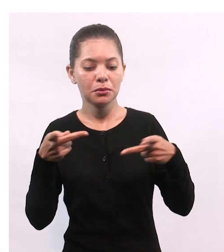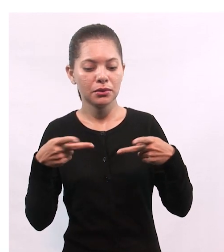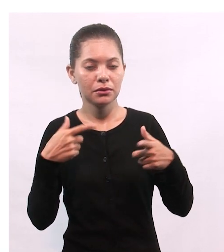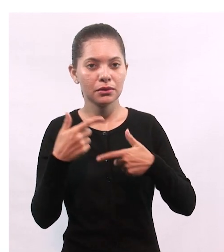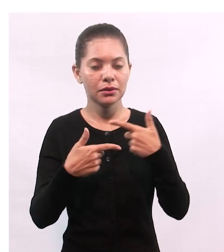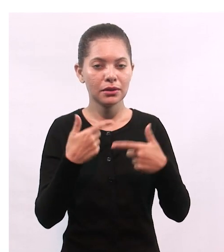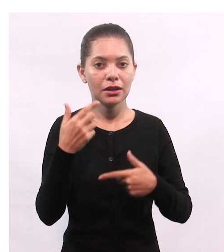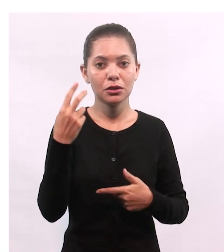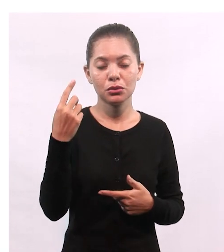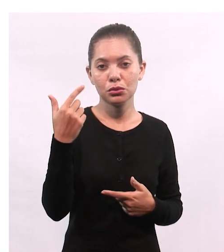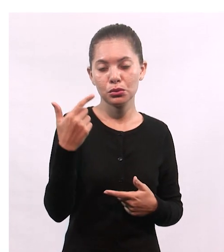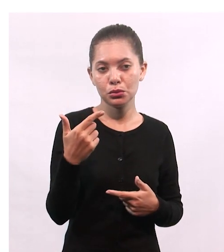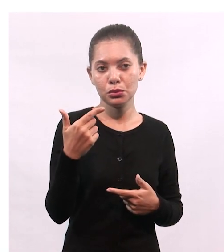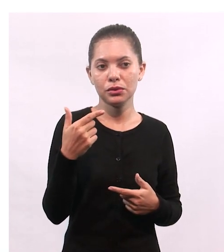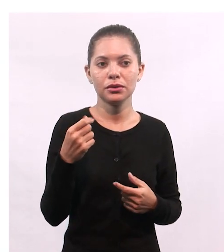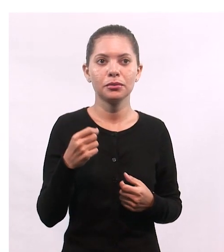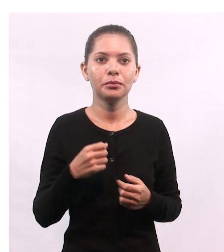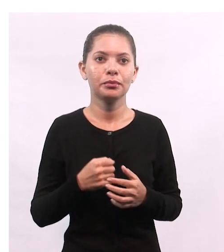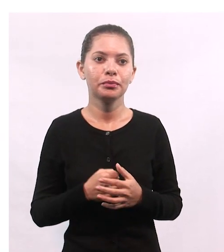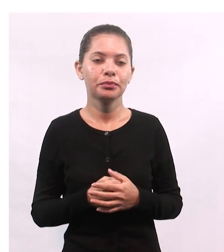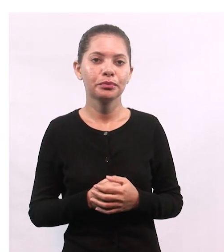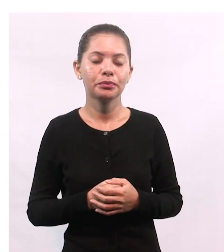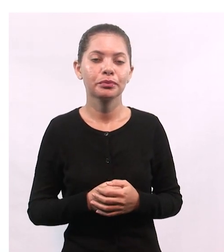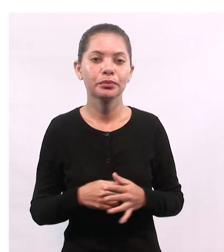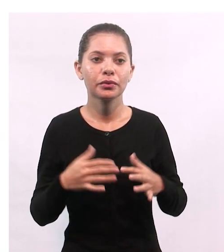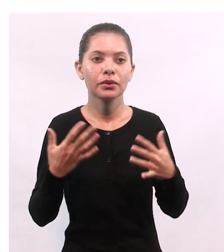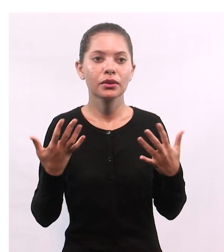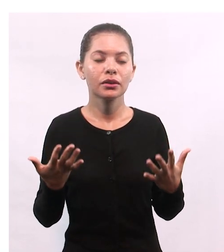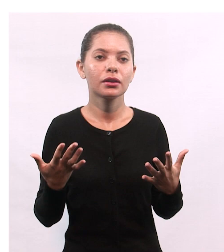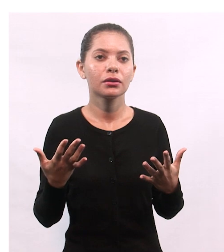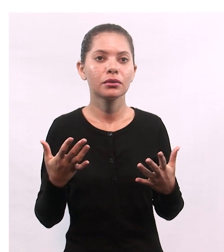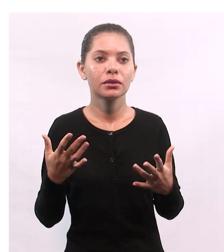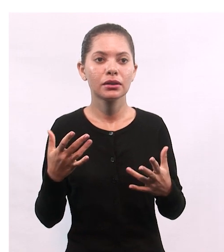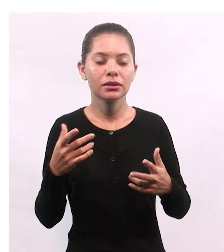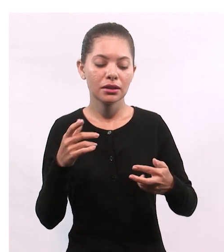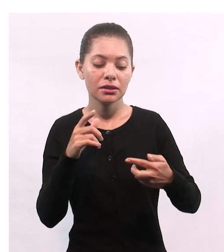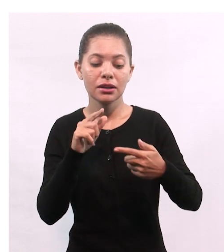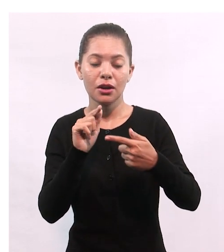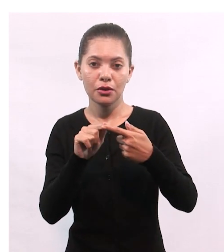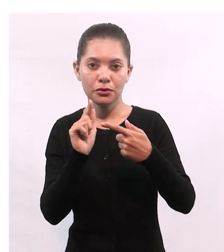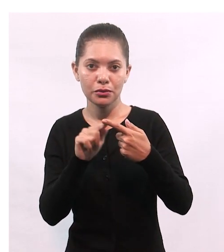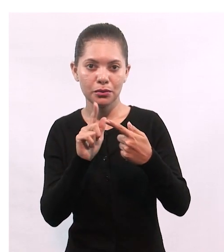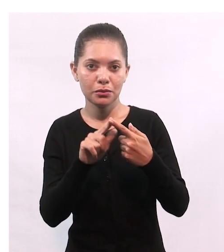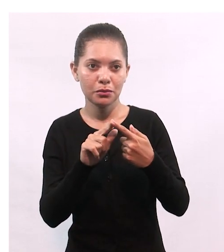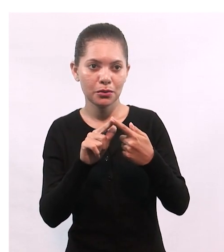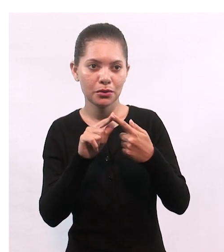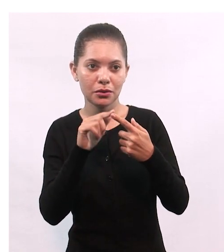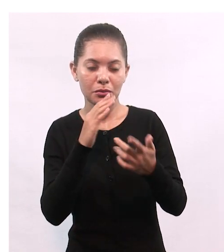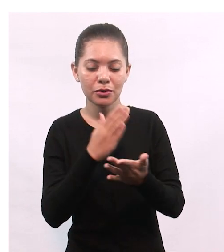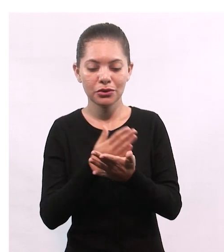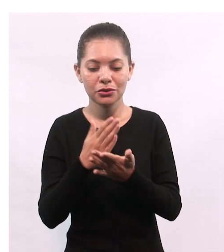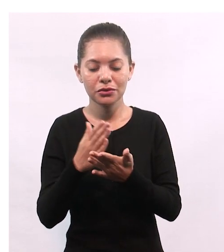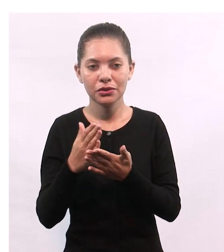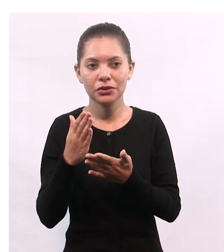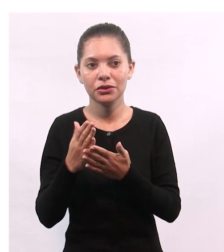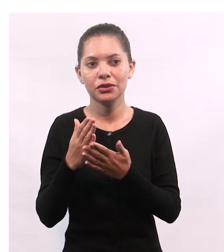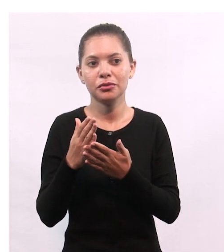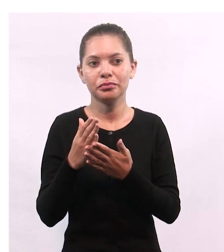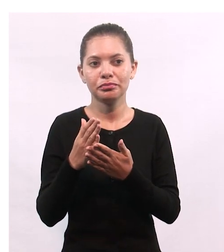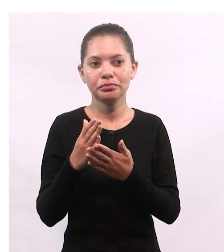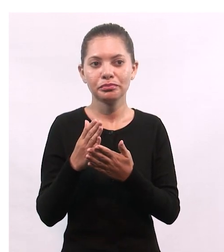Então, eu vou trabalhar duas dimensões. Então, dessas figuras planas, a gente pode ainda subdividir